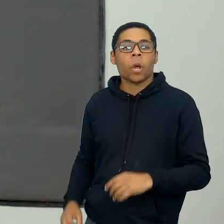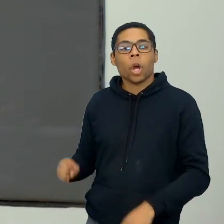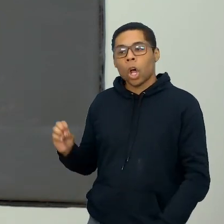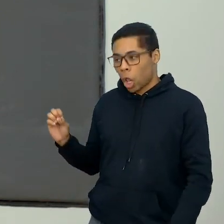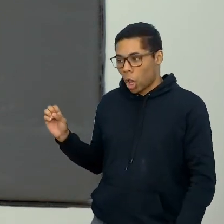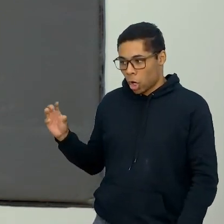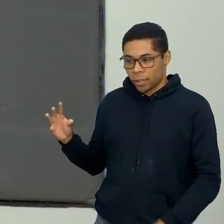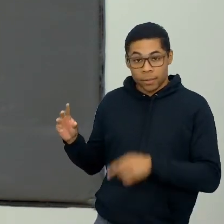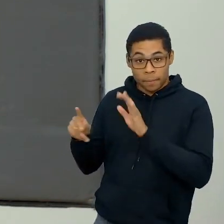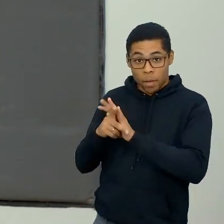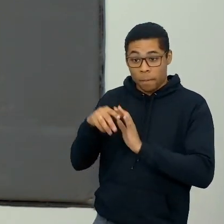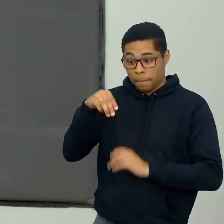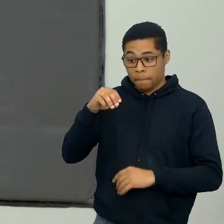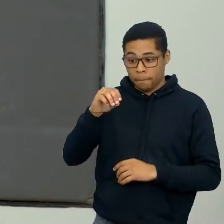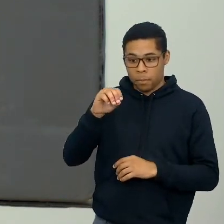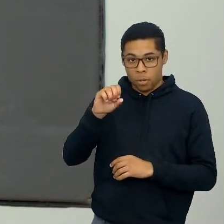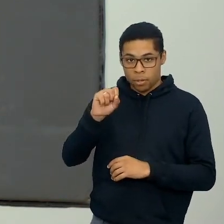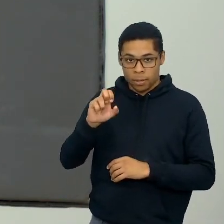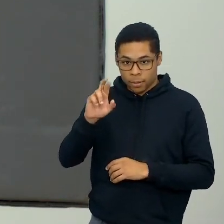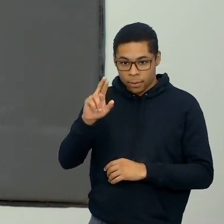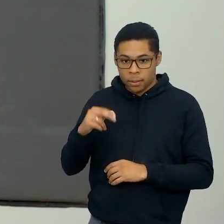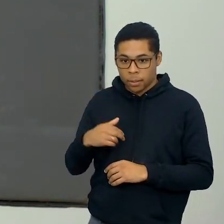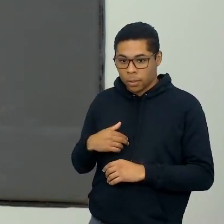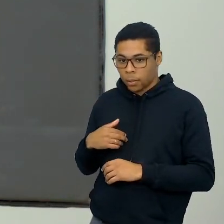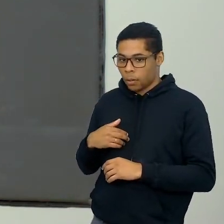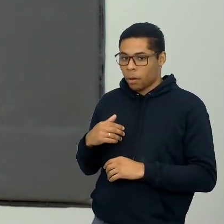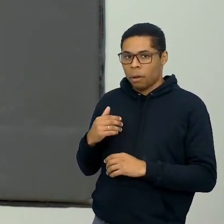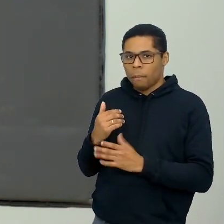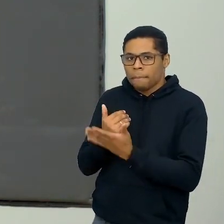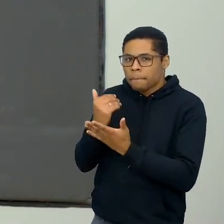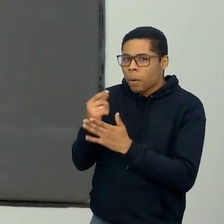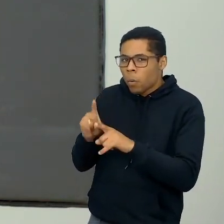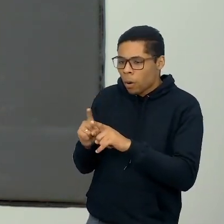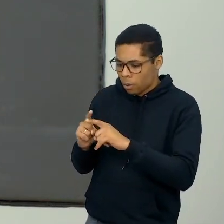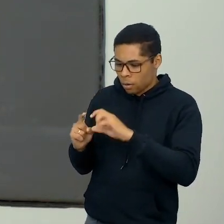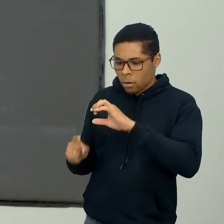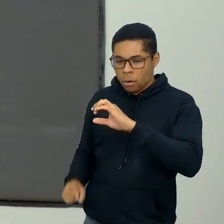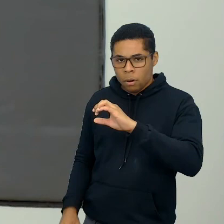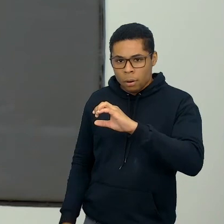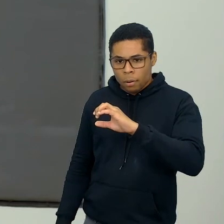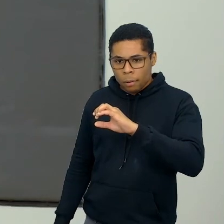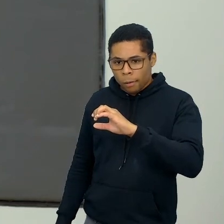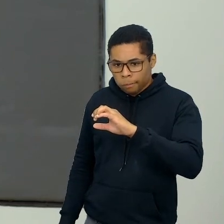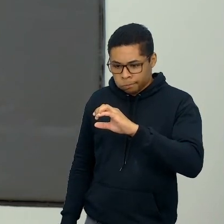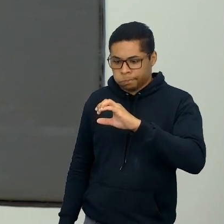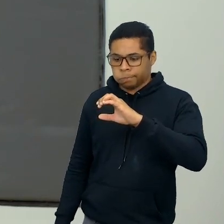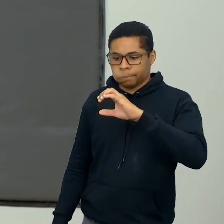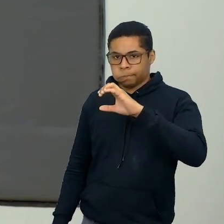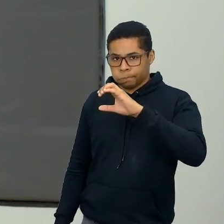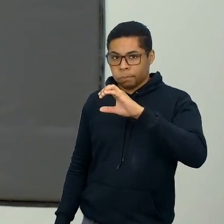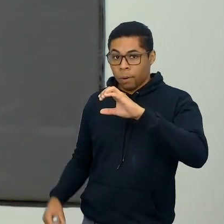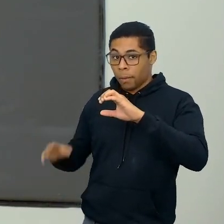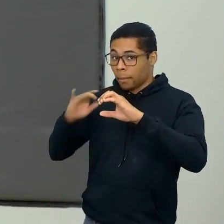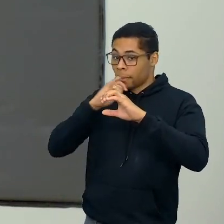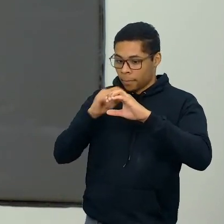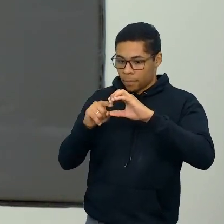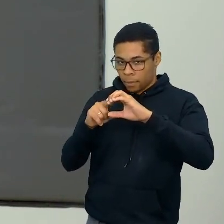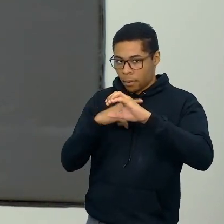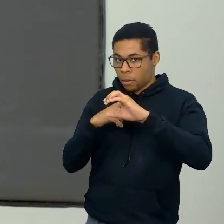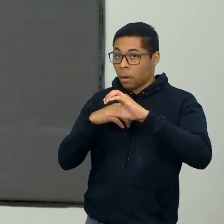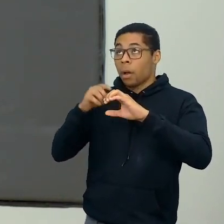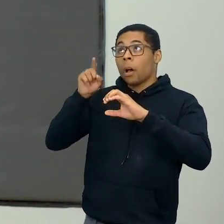de Moser em relação a um furo que eu faça lá no meu telhado? É claro